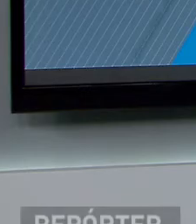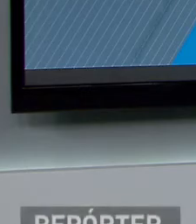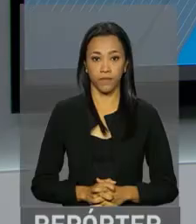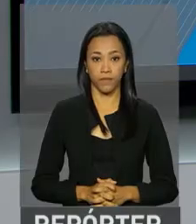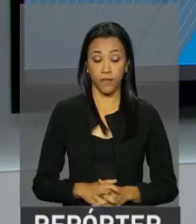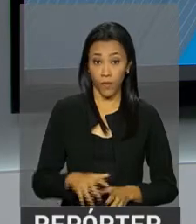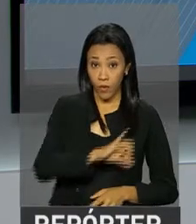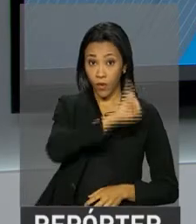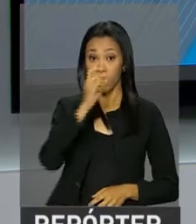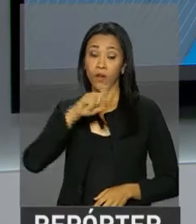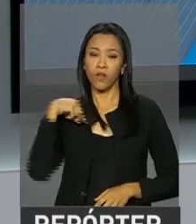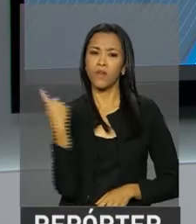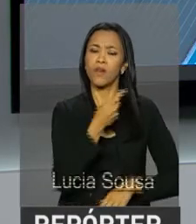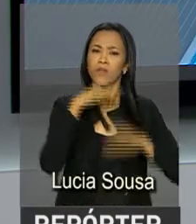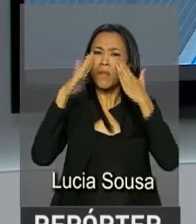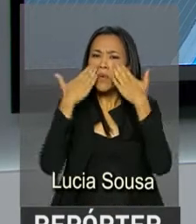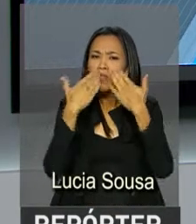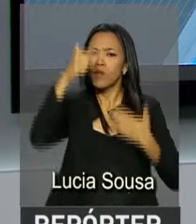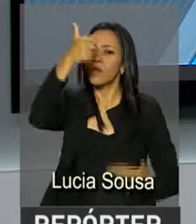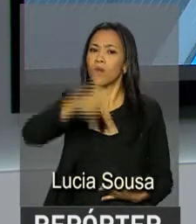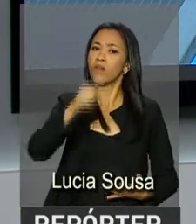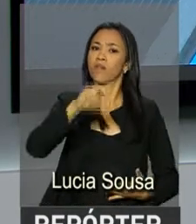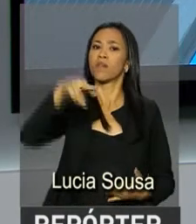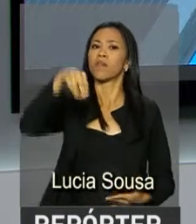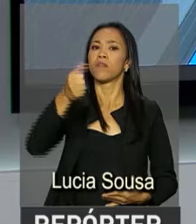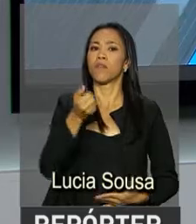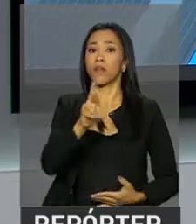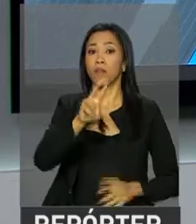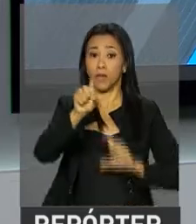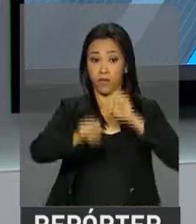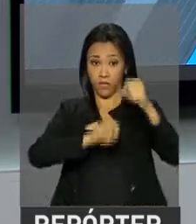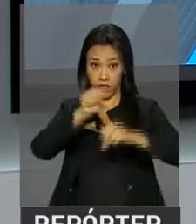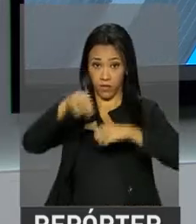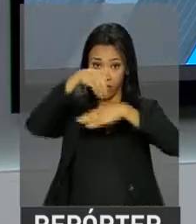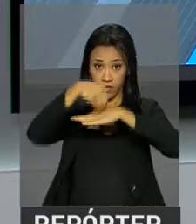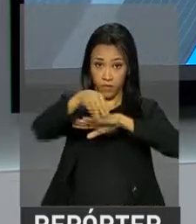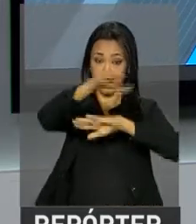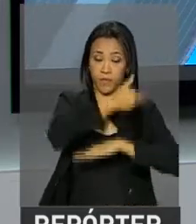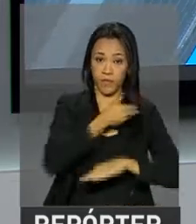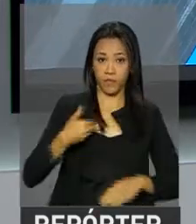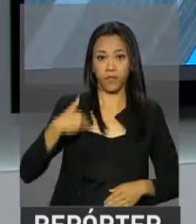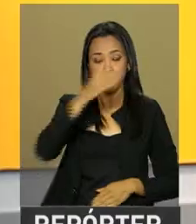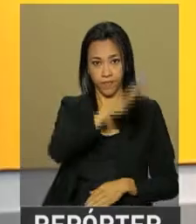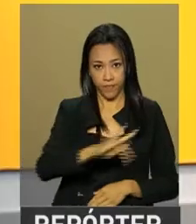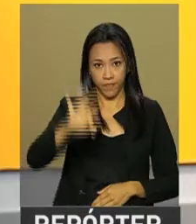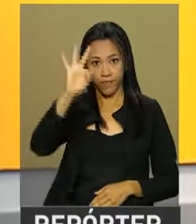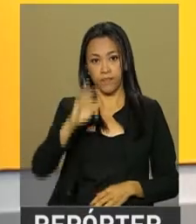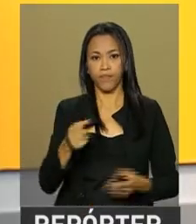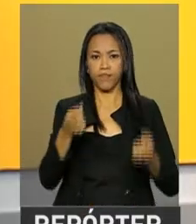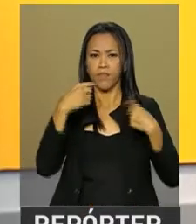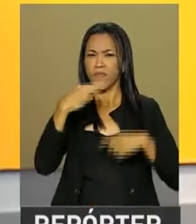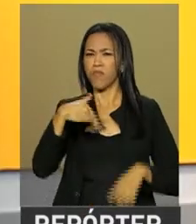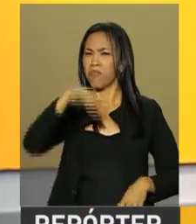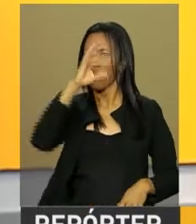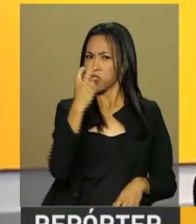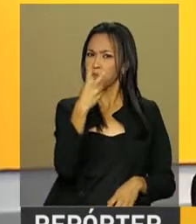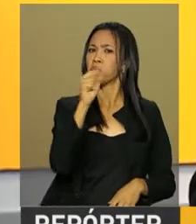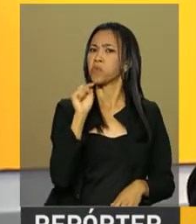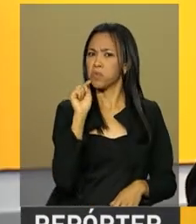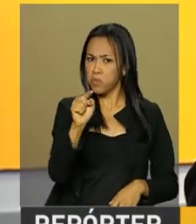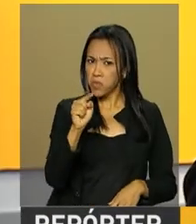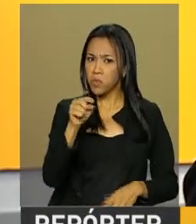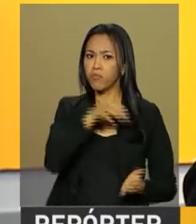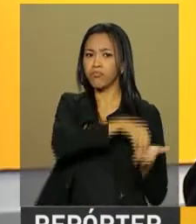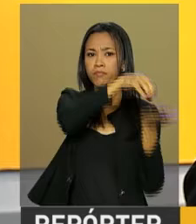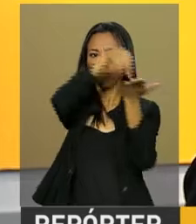lá estamos de volta com mais uma edição do repórter nbr e as notícias do governo federal mais de duas mil agências da